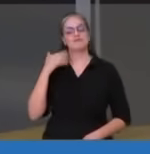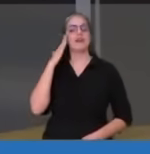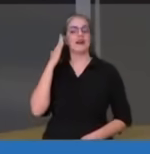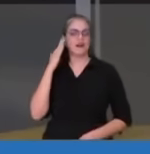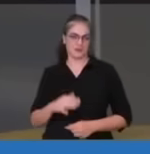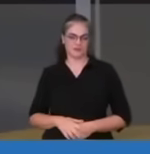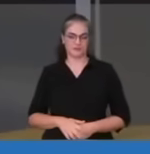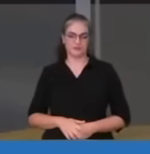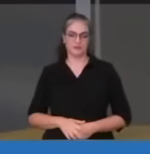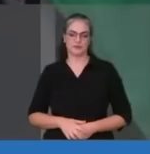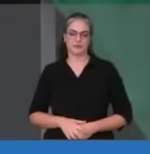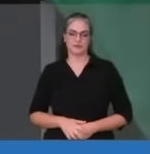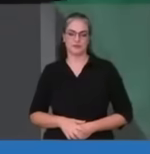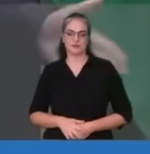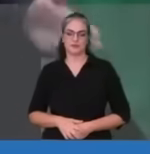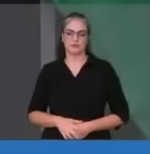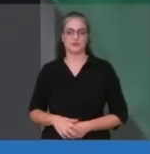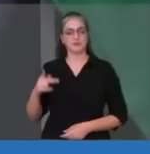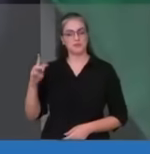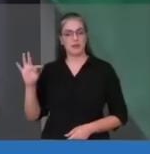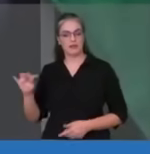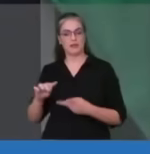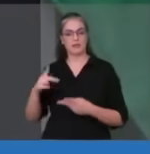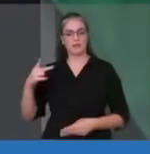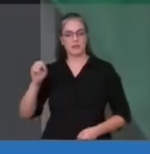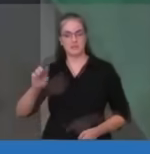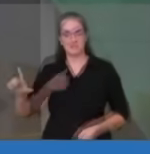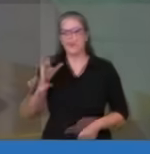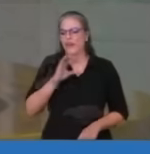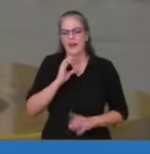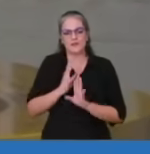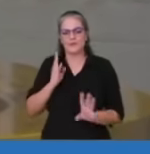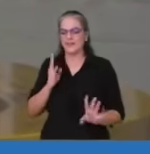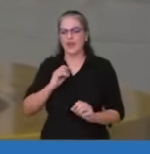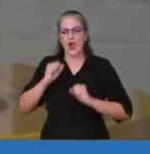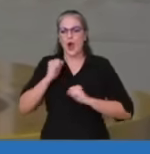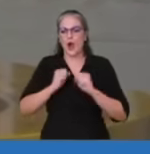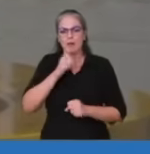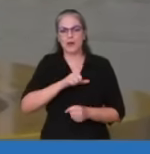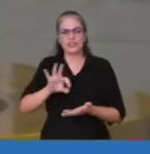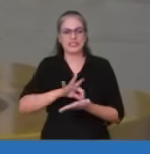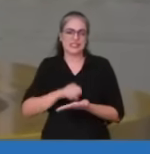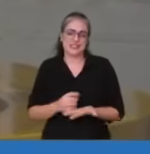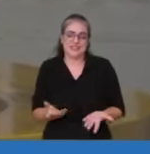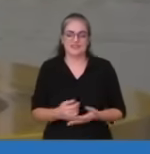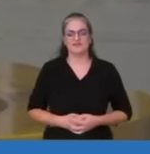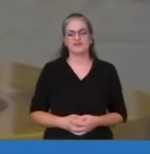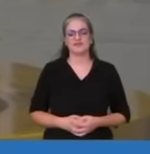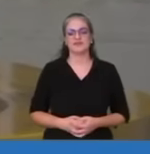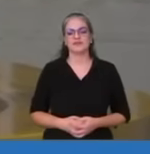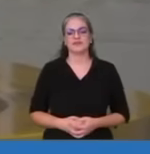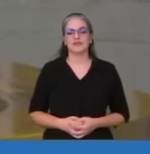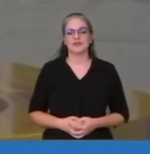absoluta que existe entre o PT o PSOL e o Crime Pelo visto a candidatura exitosa de Guilherme